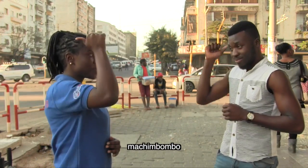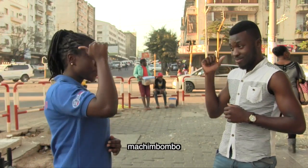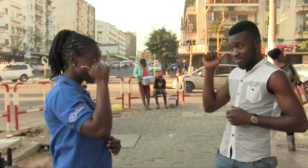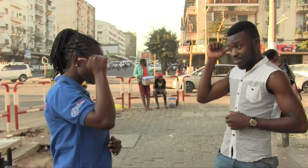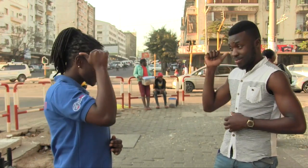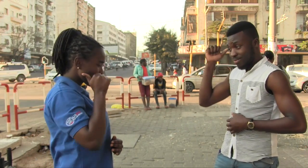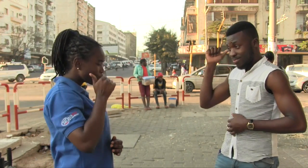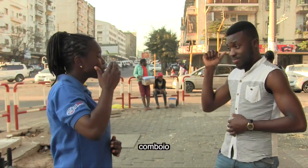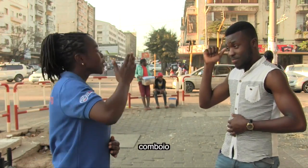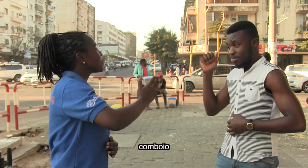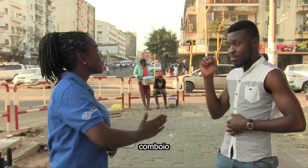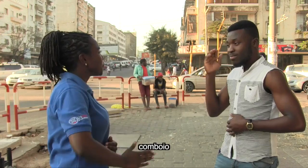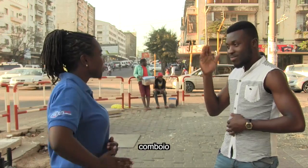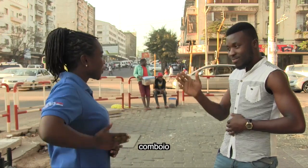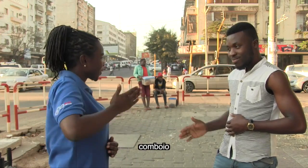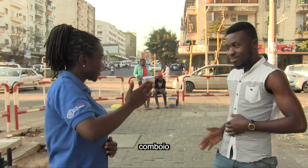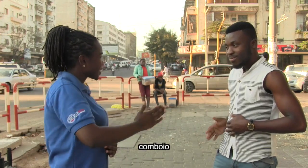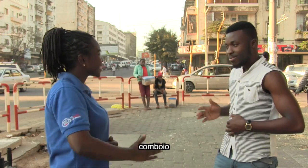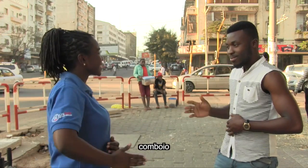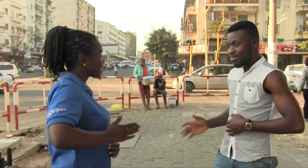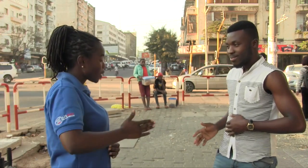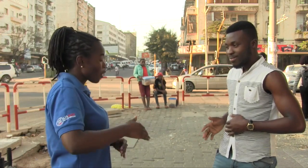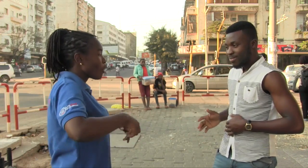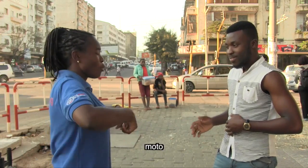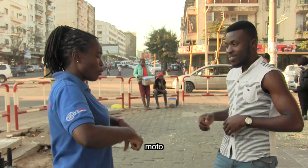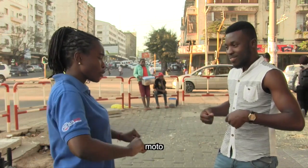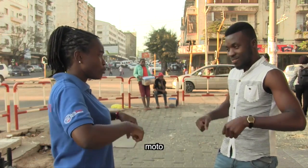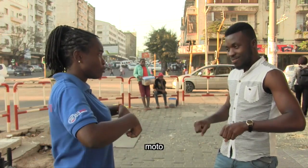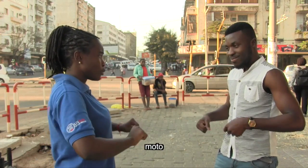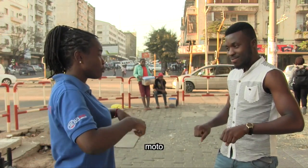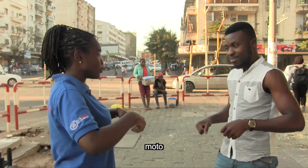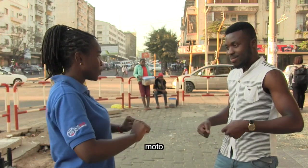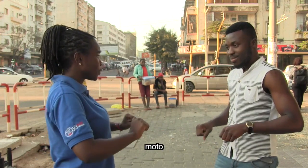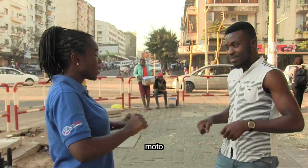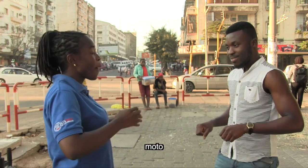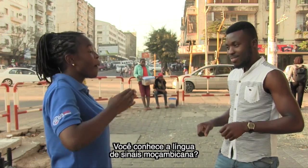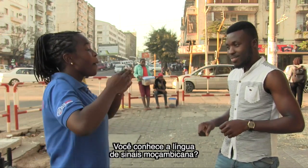machimbombo, comboio, mota,